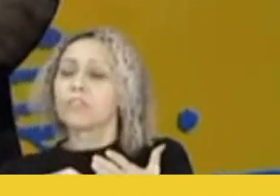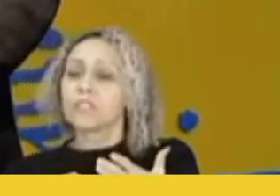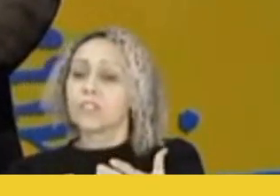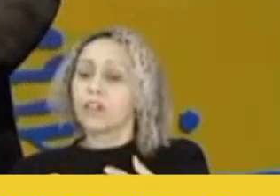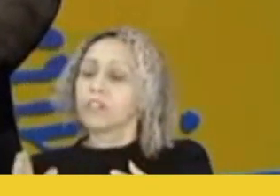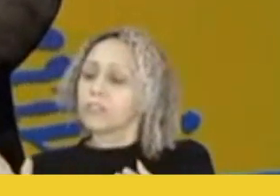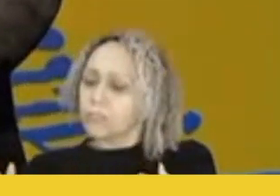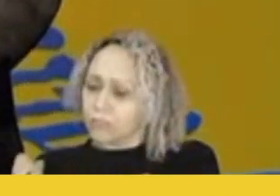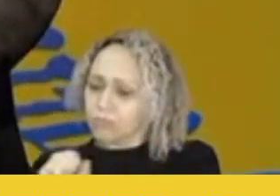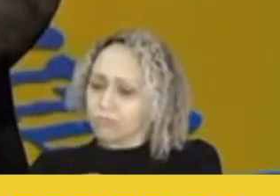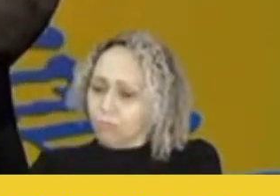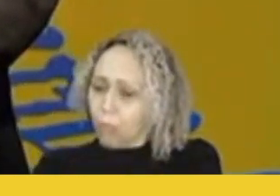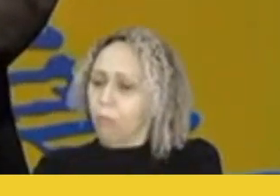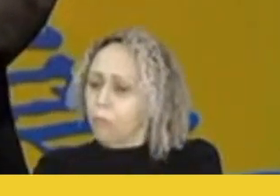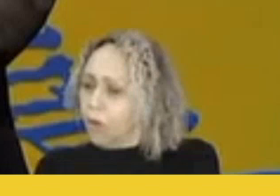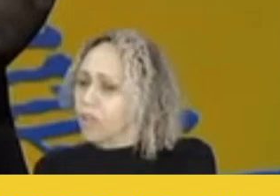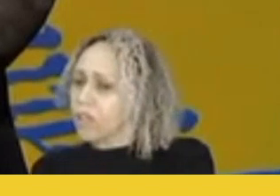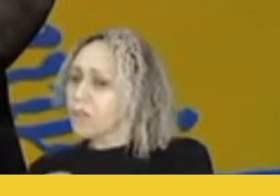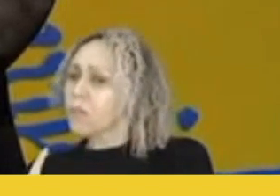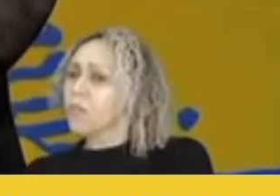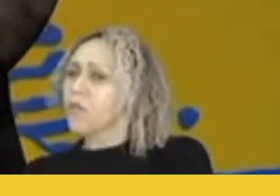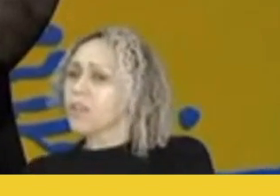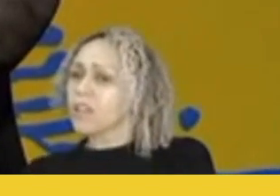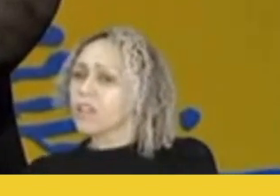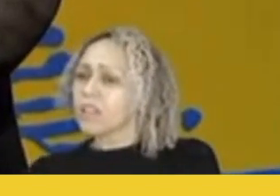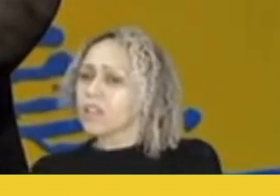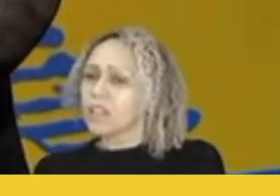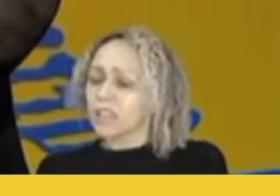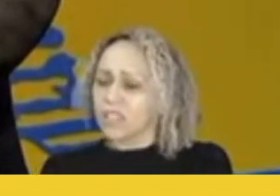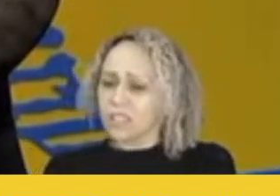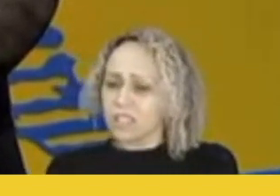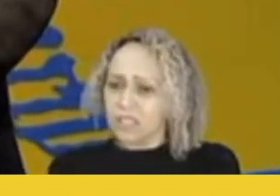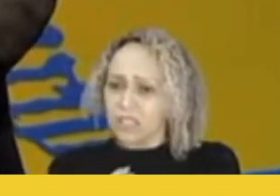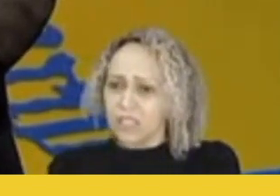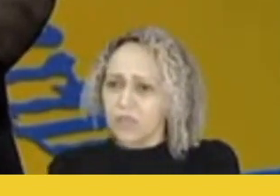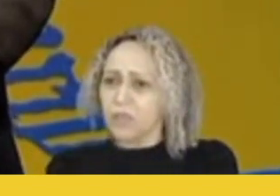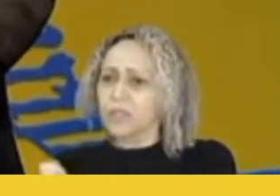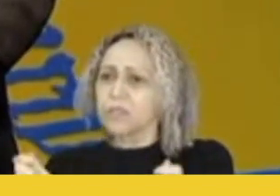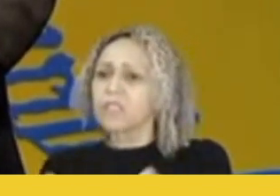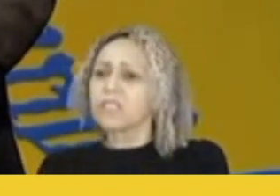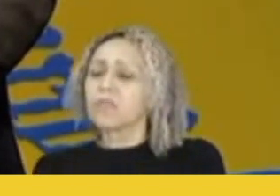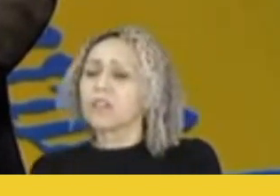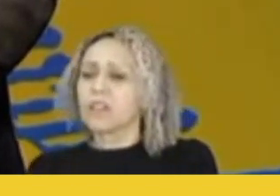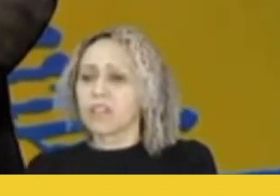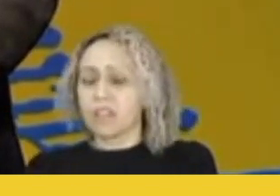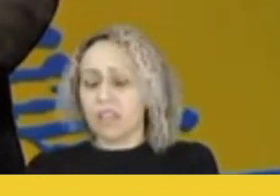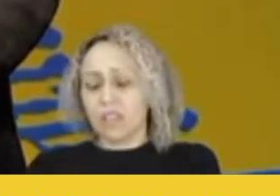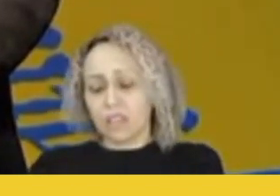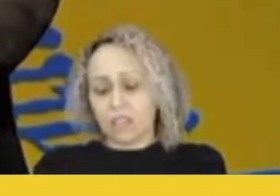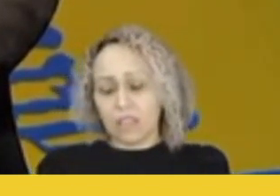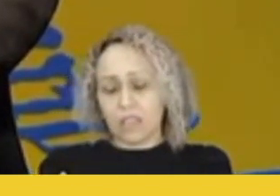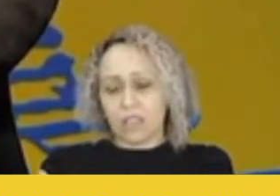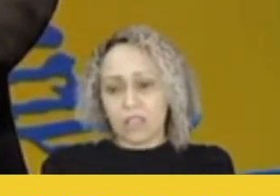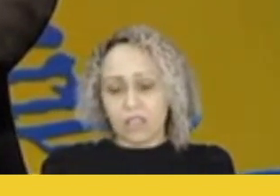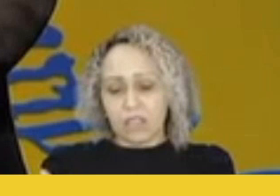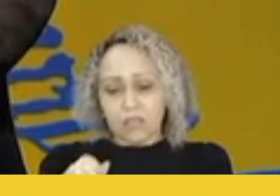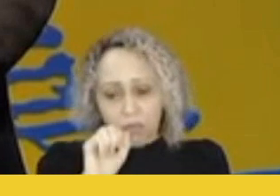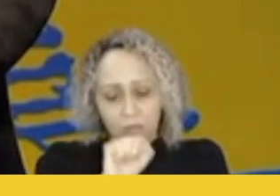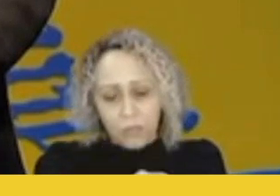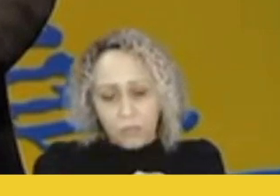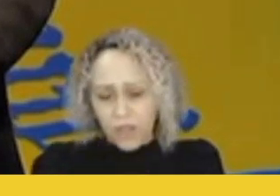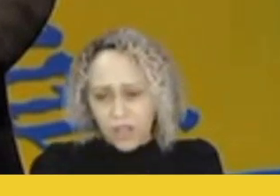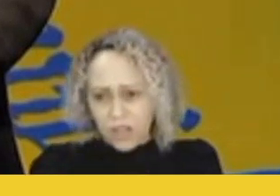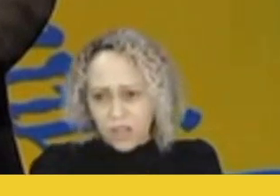são necessários, nesse momento, 74 milhões de reais para retomar a normalidade da expedição